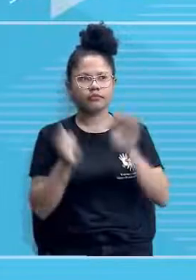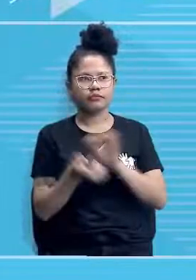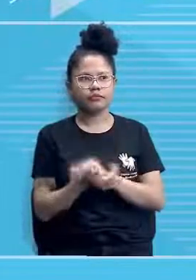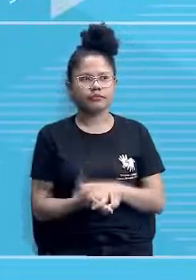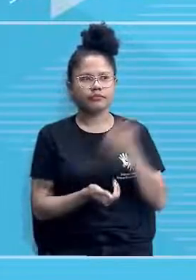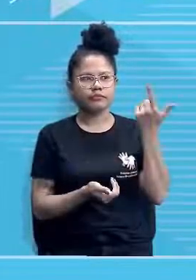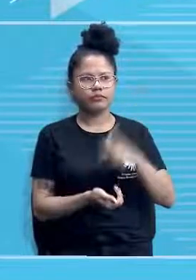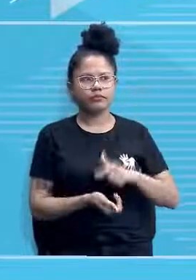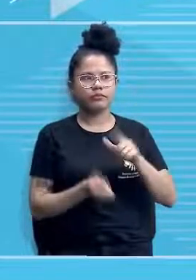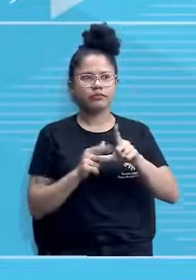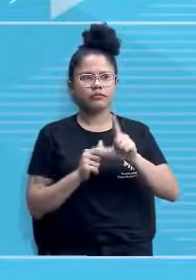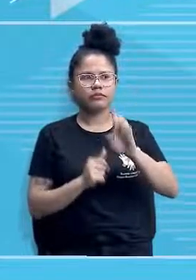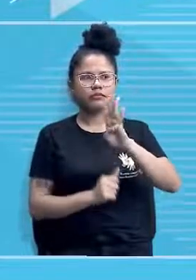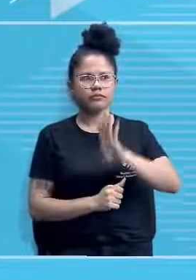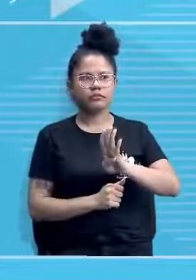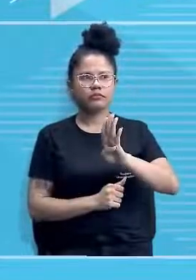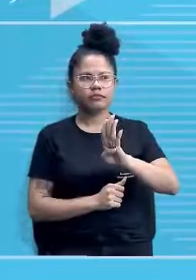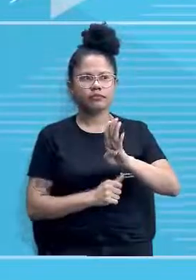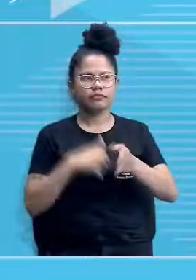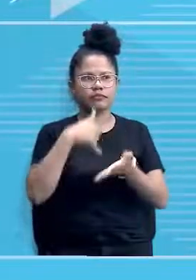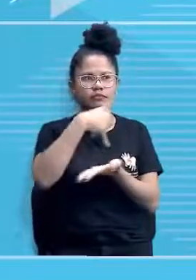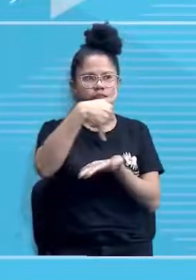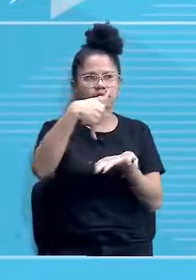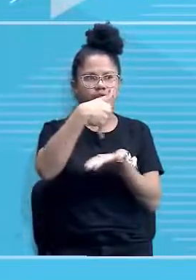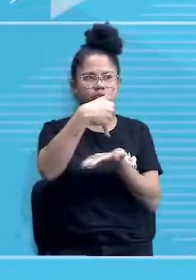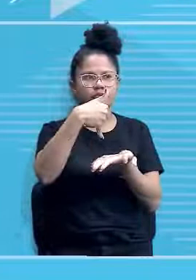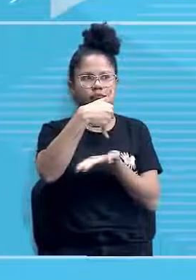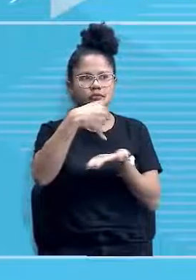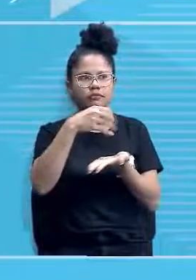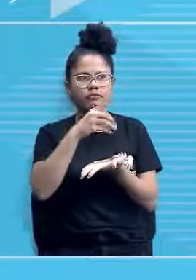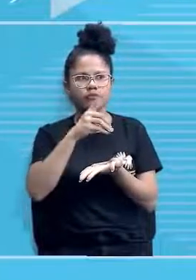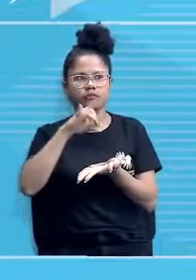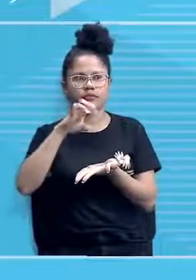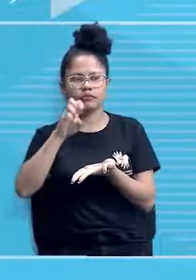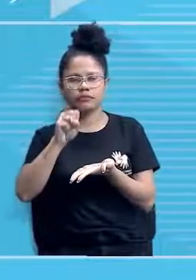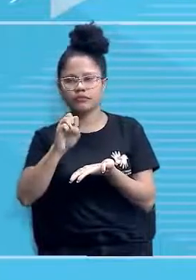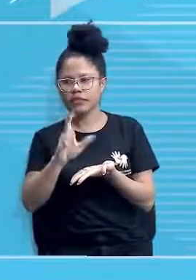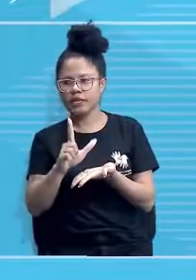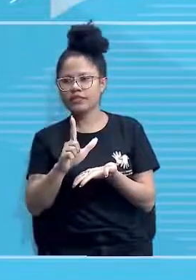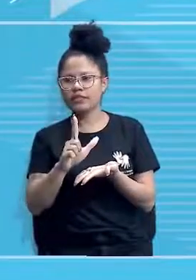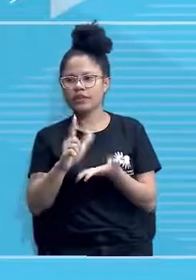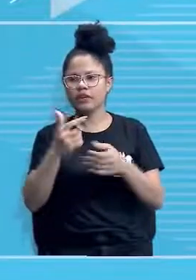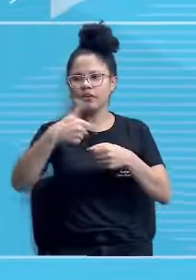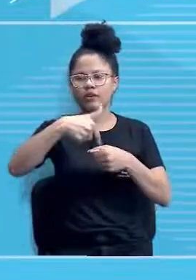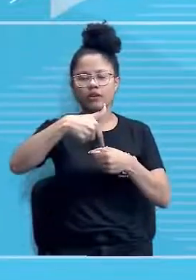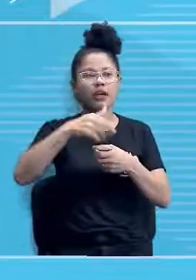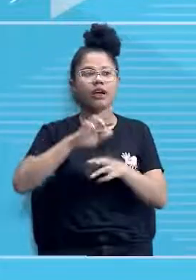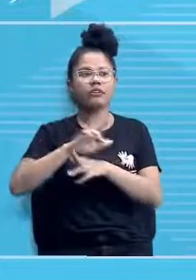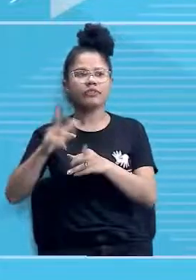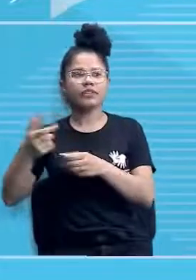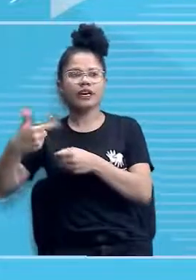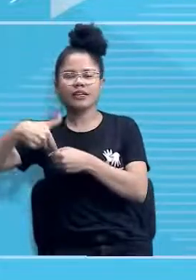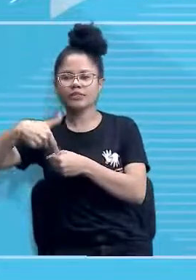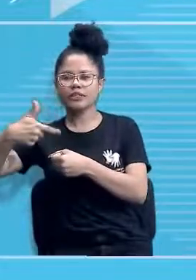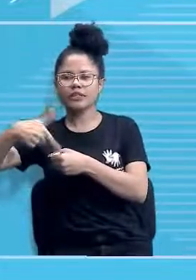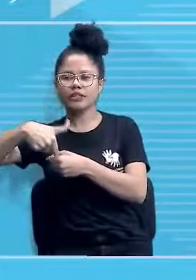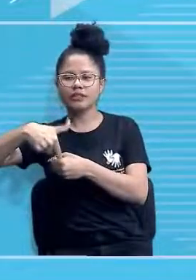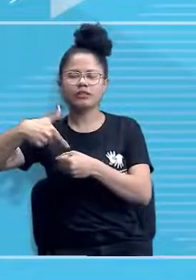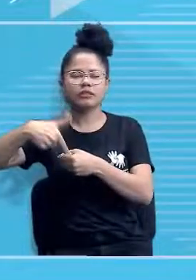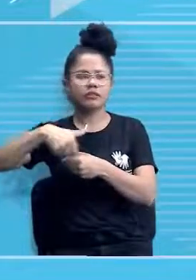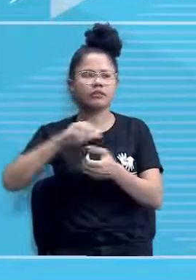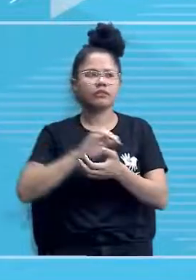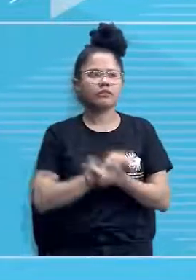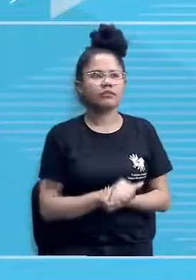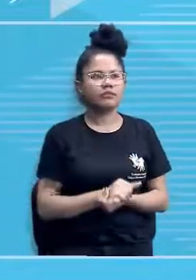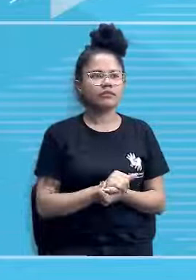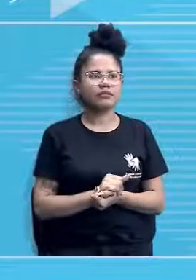critério há entre o óleo diesel EA gasolina óleo diesel e a gasolina que é que têm maior ponto de